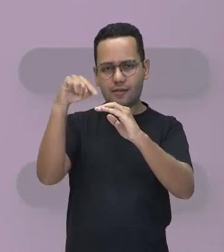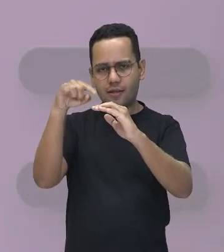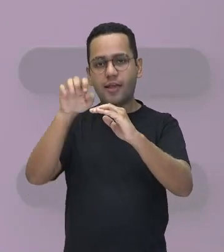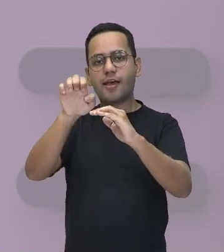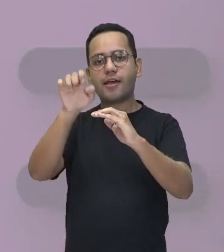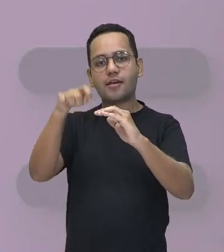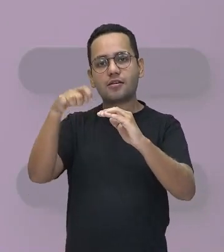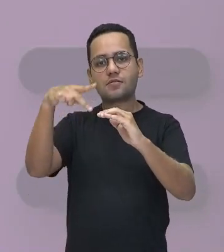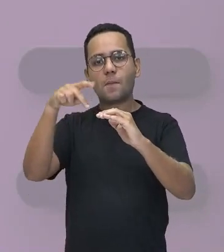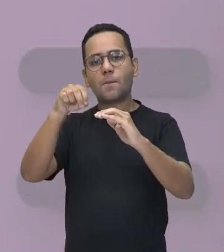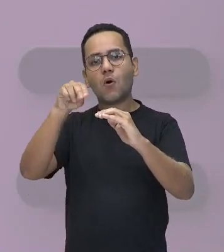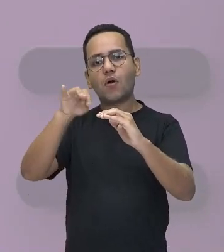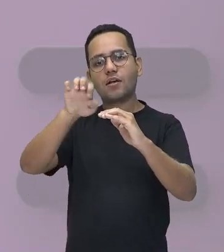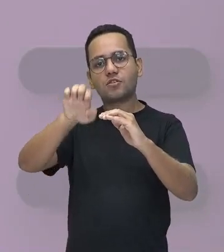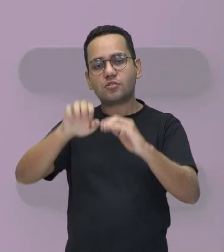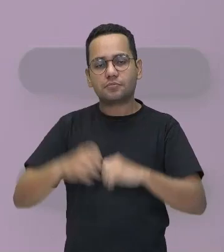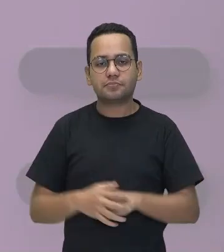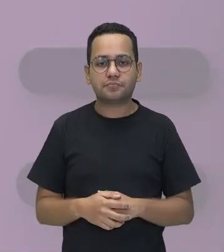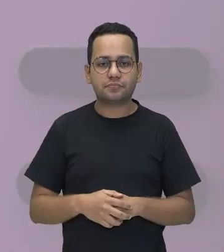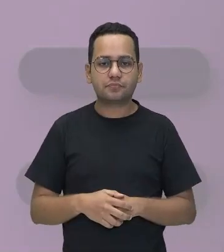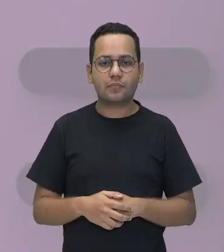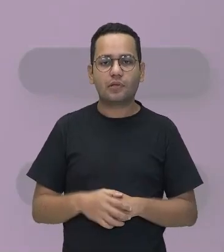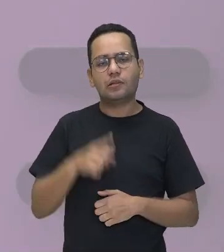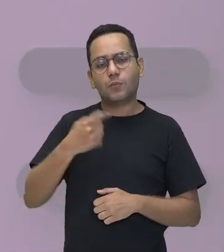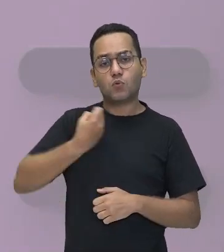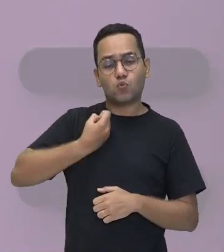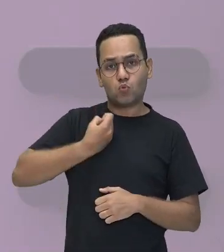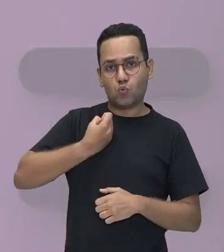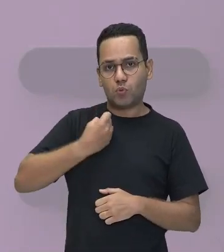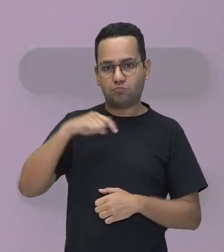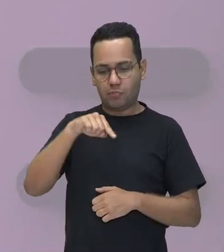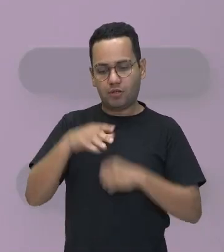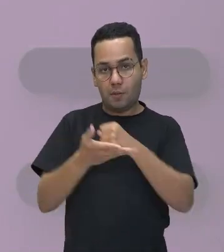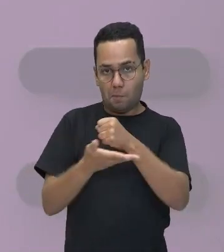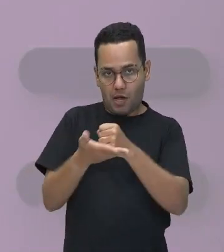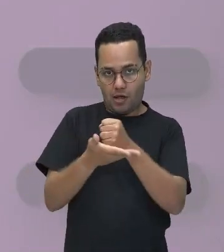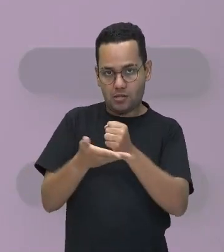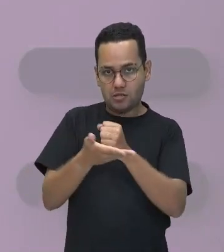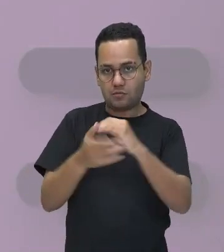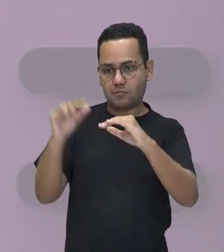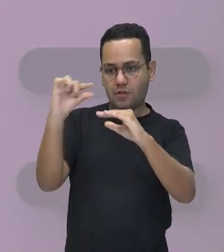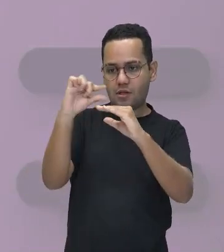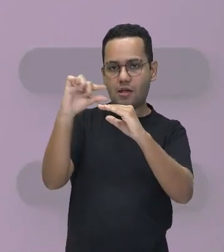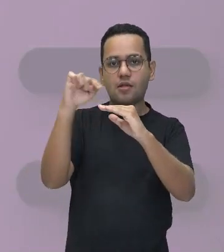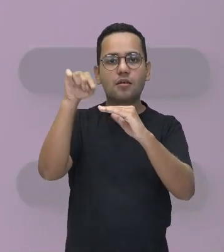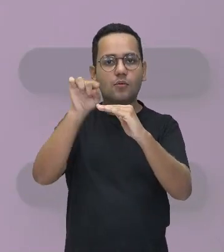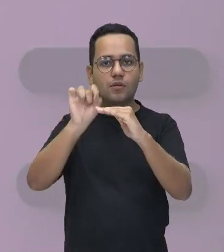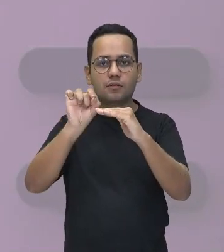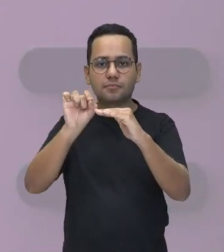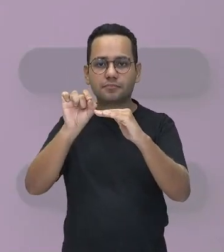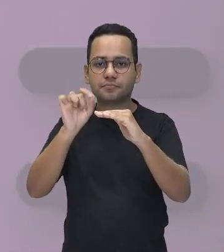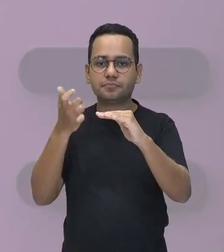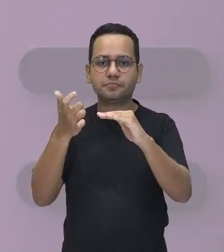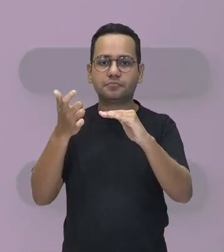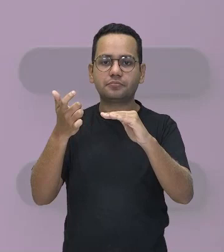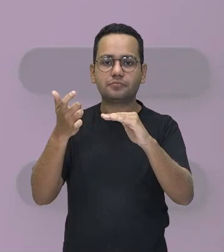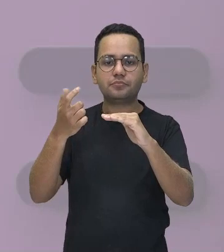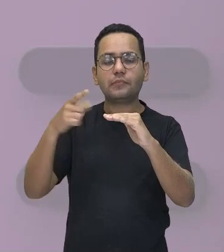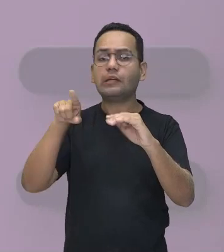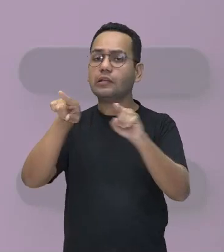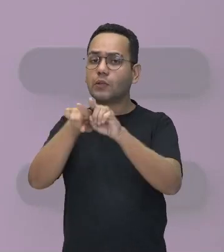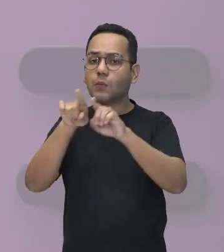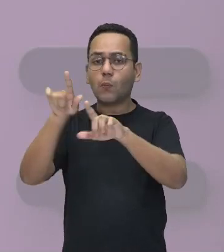gente vai ter ali o valor o valor numérico na base tá e o expoente será uma